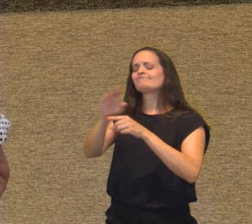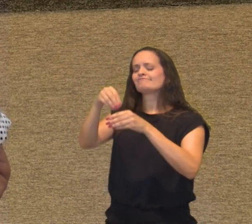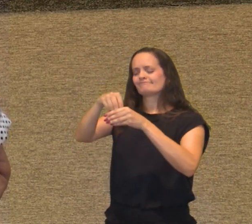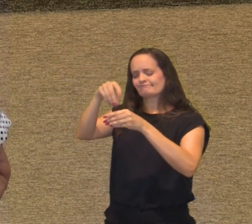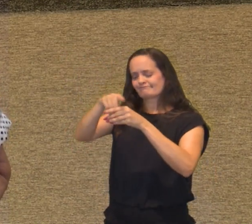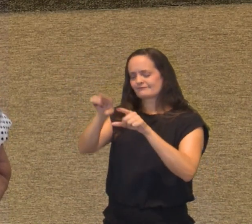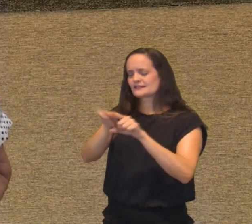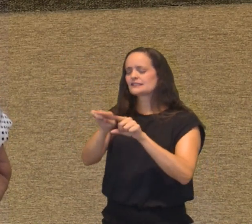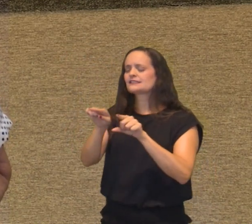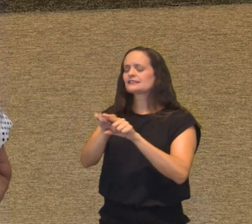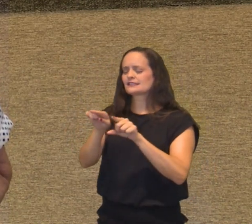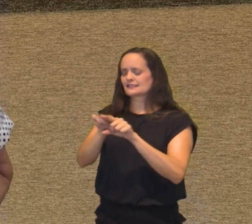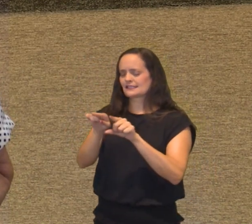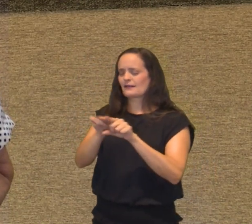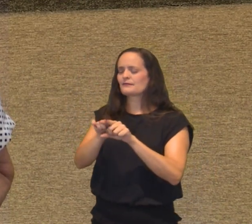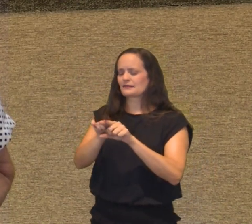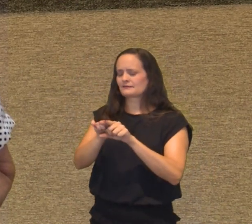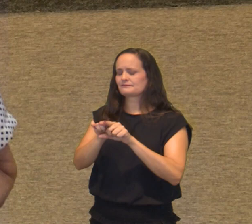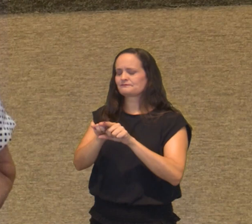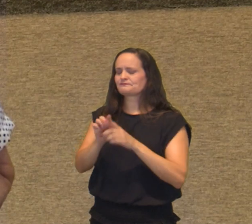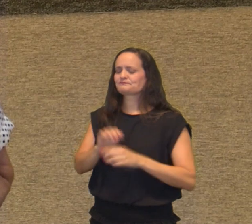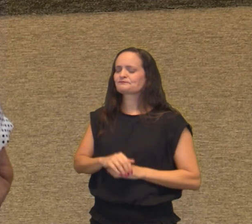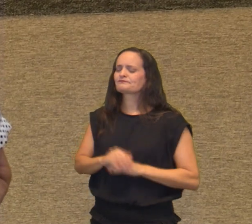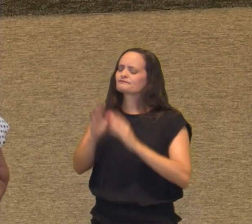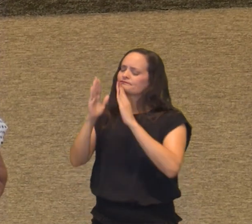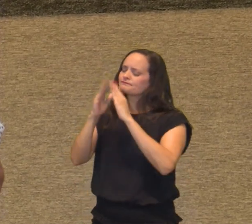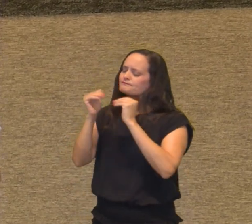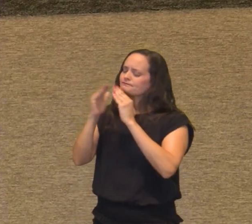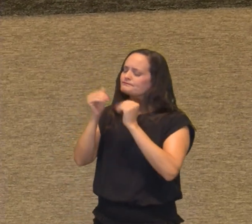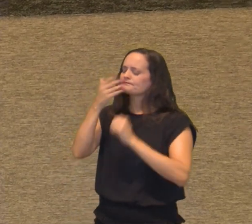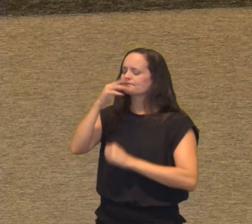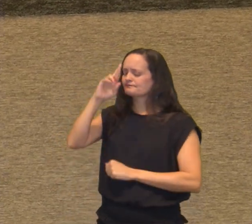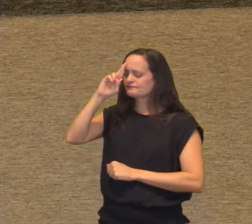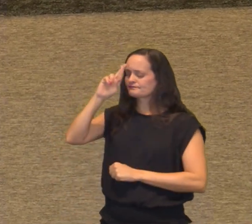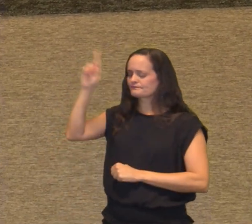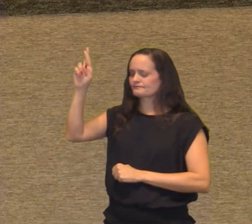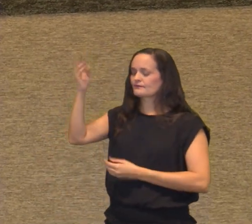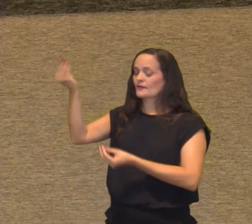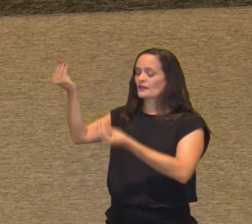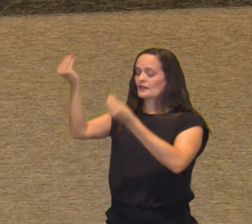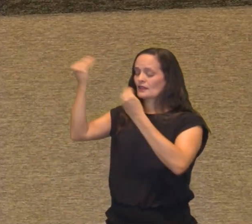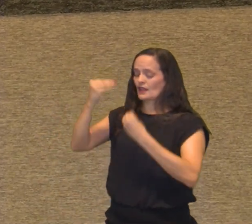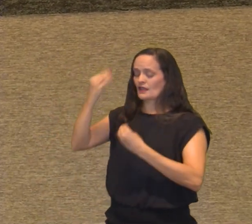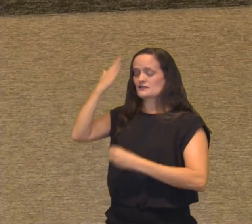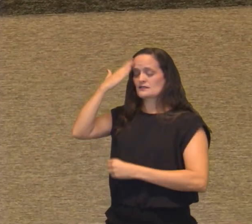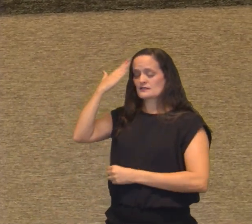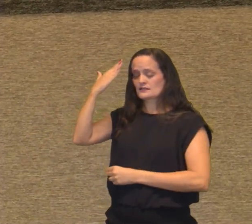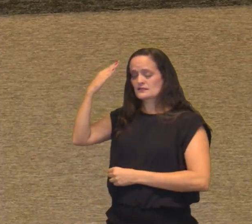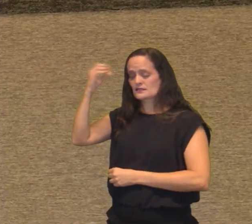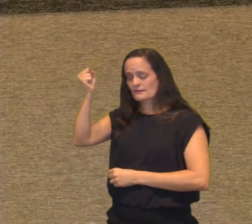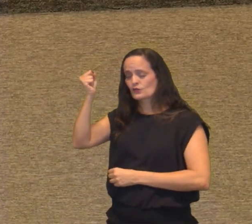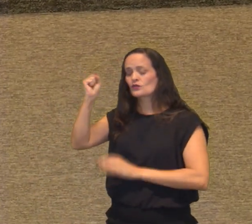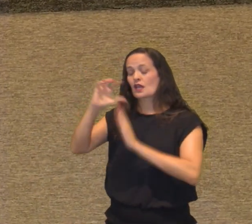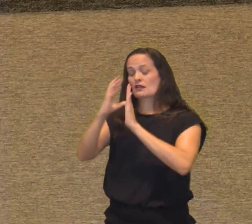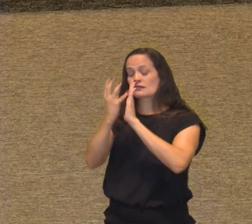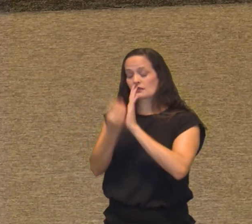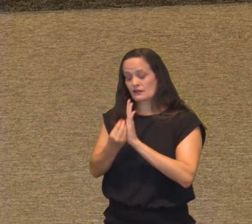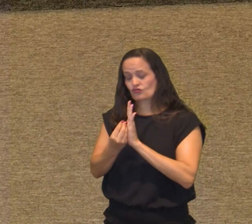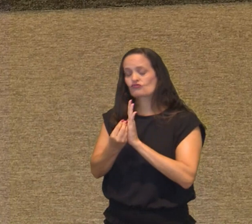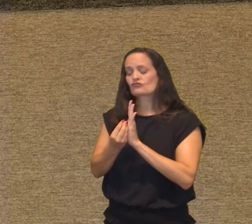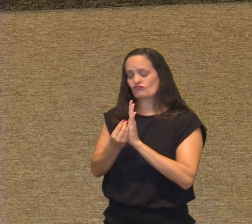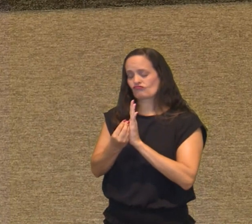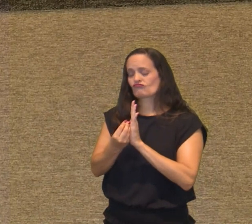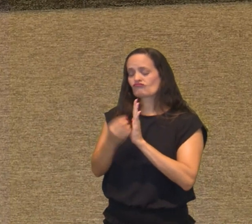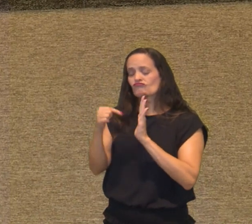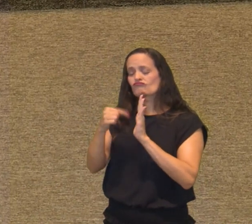Senhor, para o nosso bem-estar. Pedimos ao Senhor que o Senhor dê sabedoria à Tua igreja, Senhor